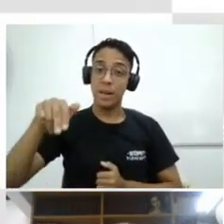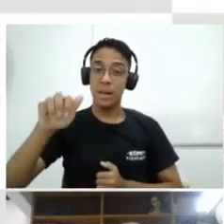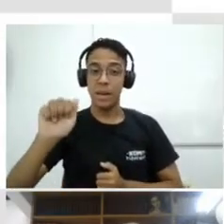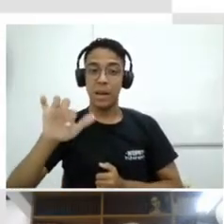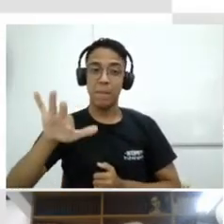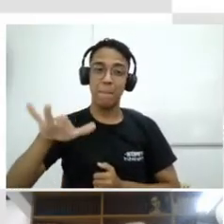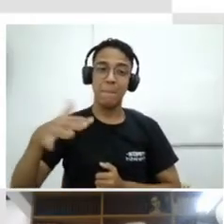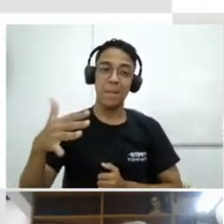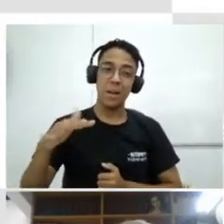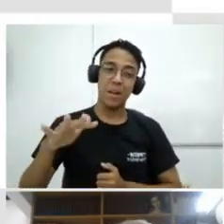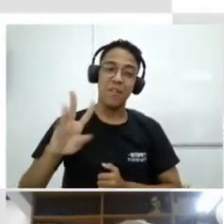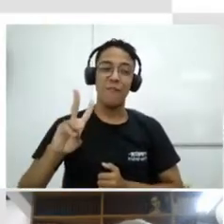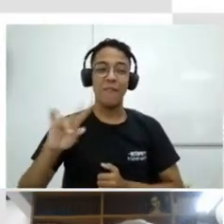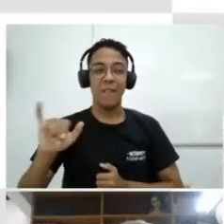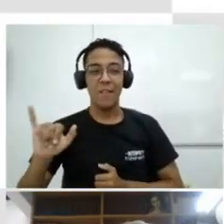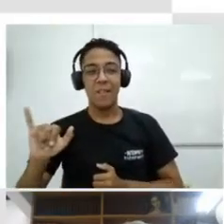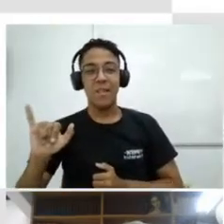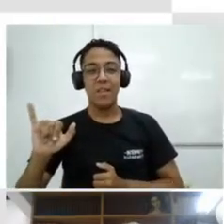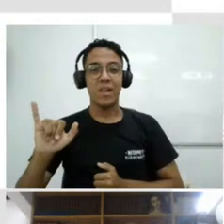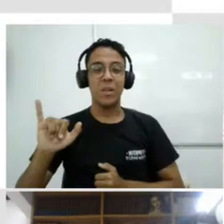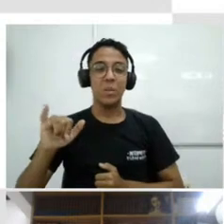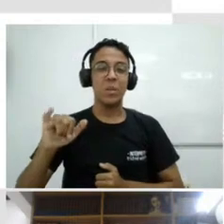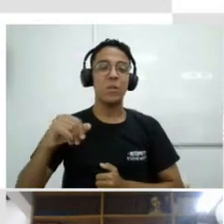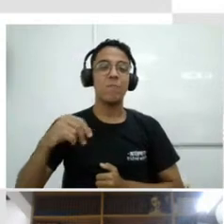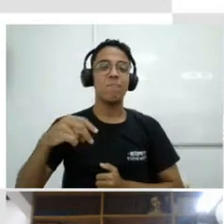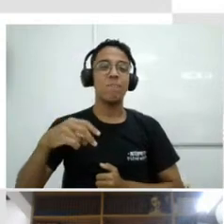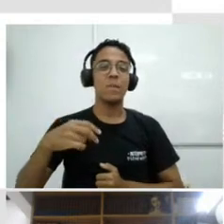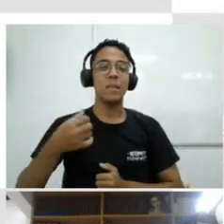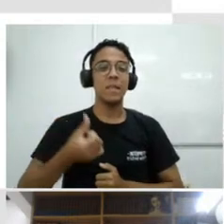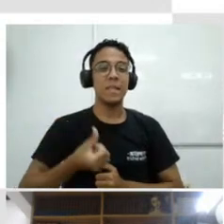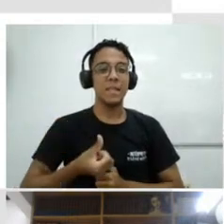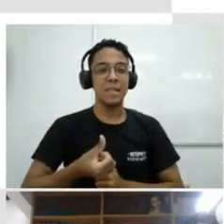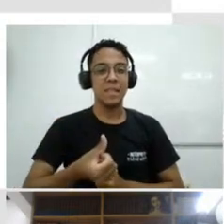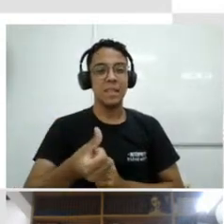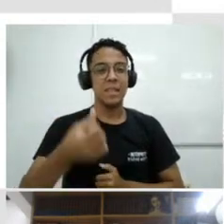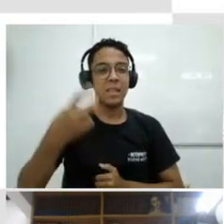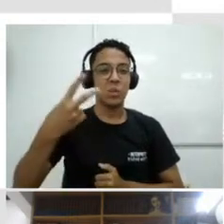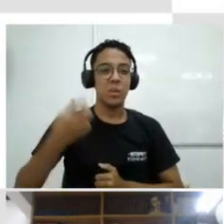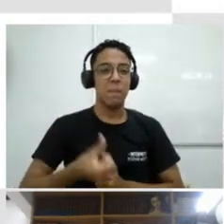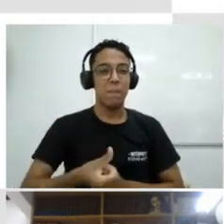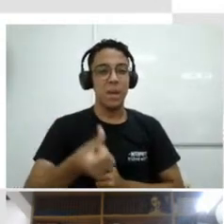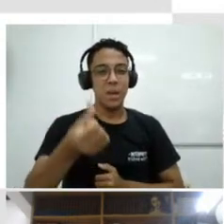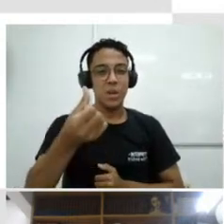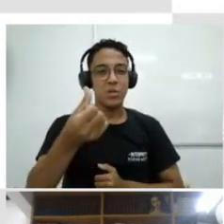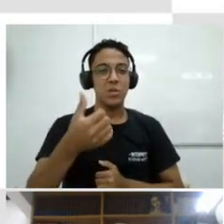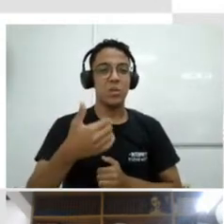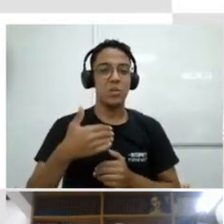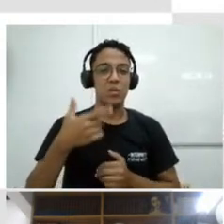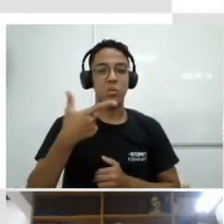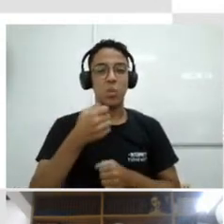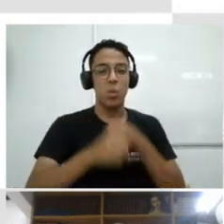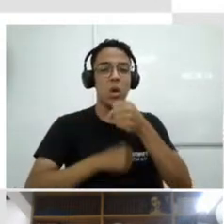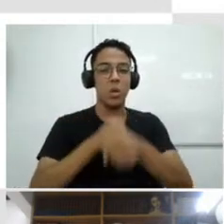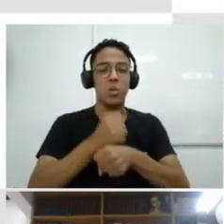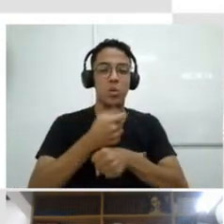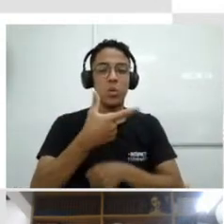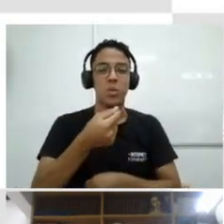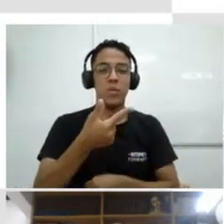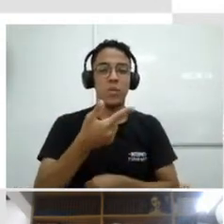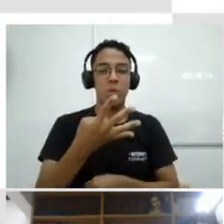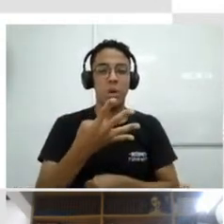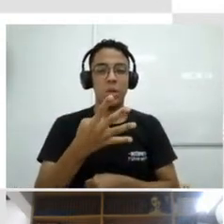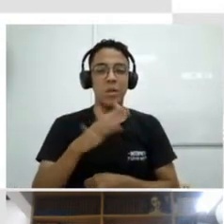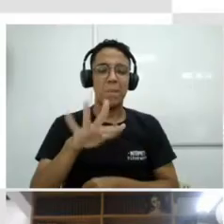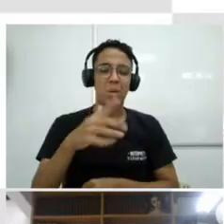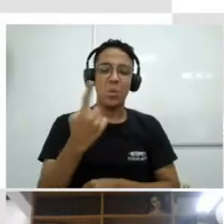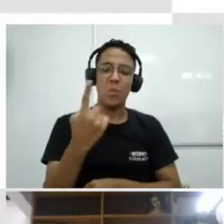menos ocorrer no segundo semestre de 2024, vai estar entre 1,3 e 1,5, tá